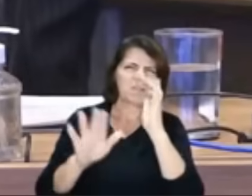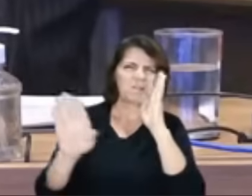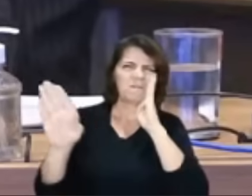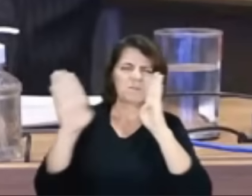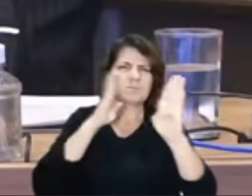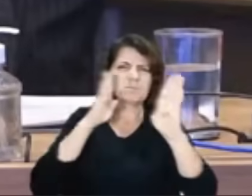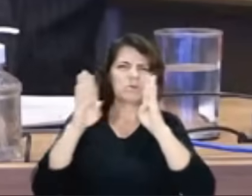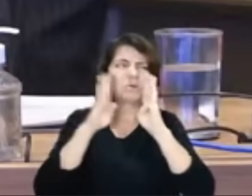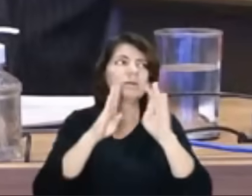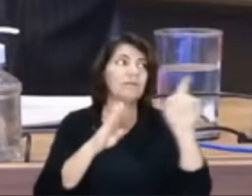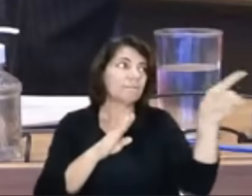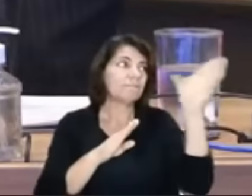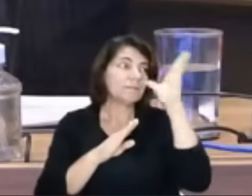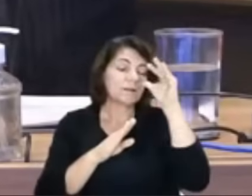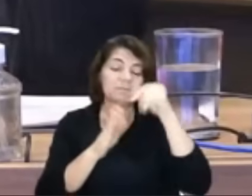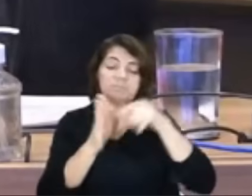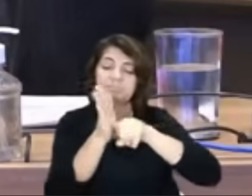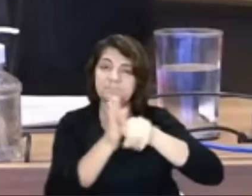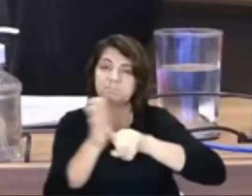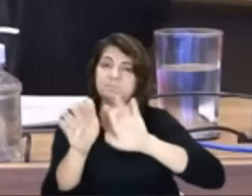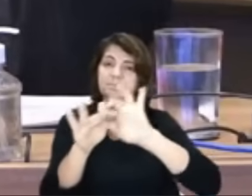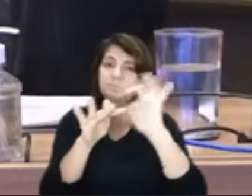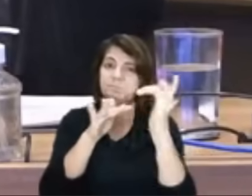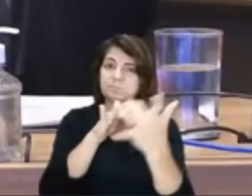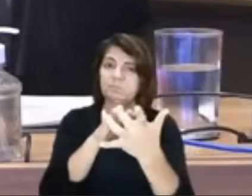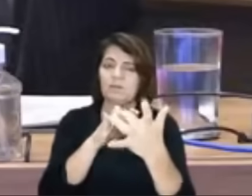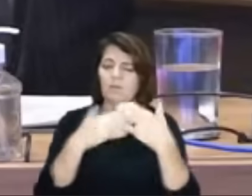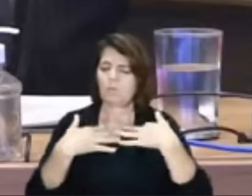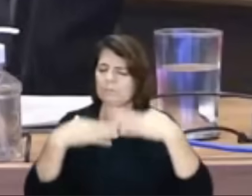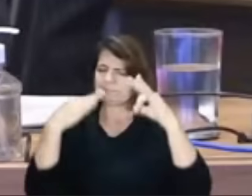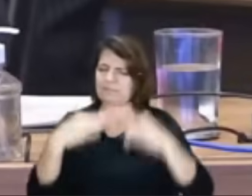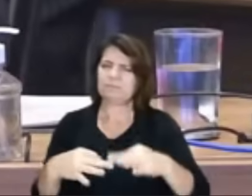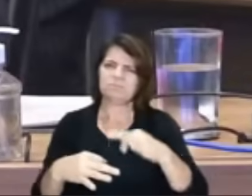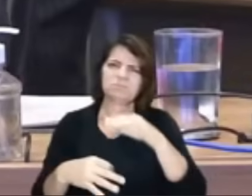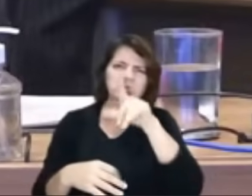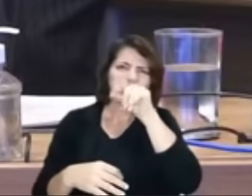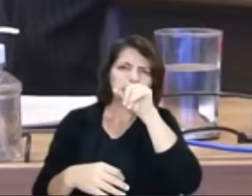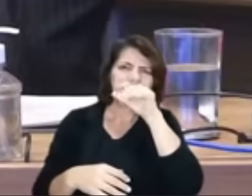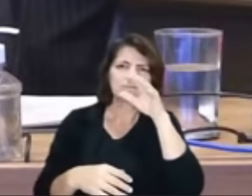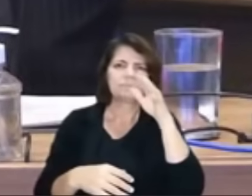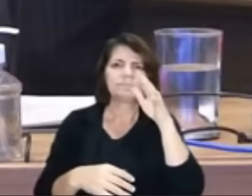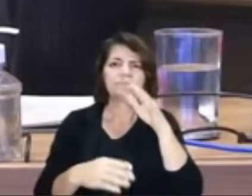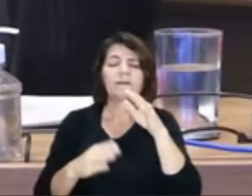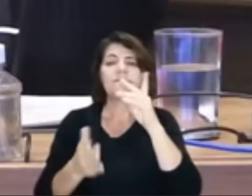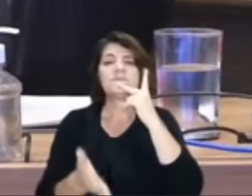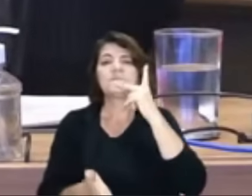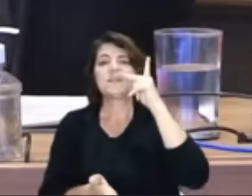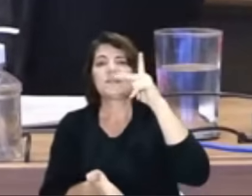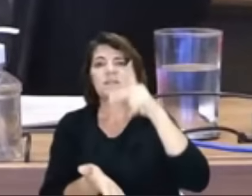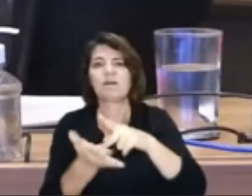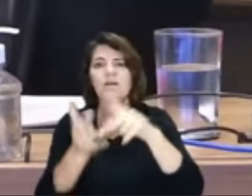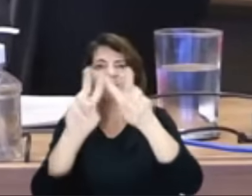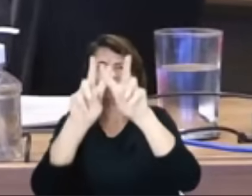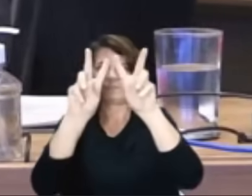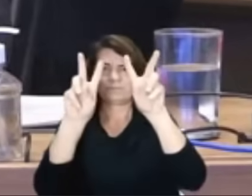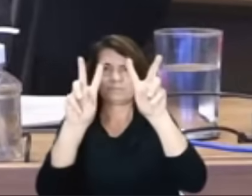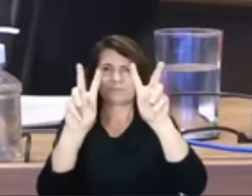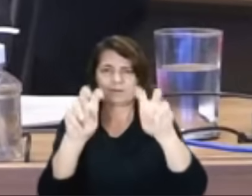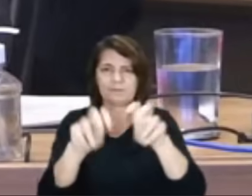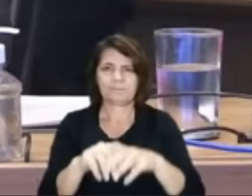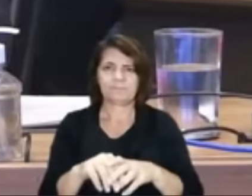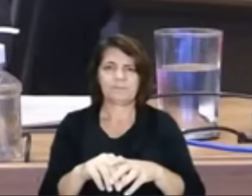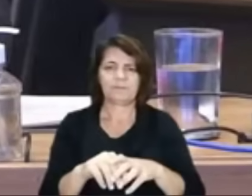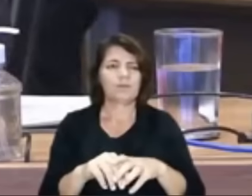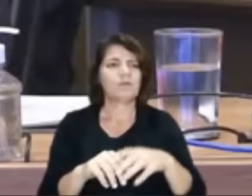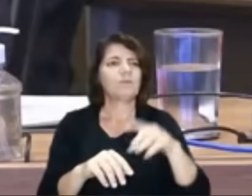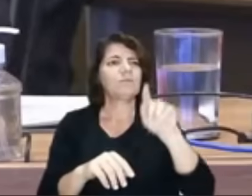mas uma dessas redes ou no Twitter não tenho e certeza que senhor chala Verdade Absoluta então a frase fala o seguinte vocês querem então vou